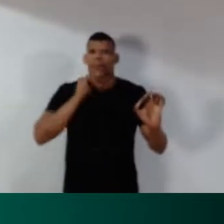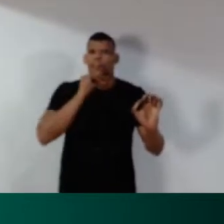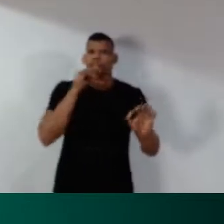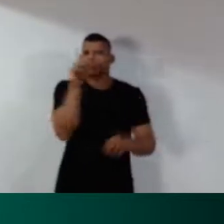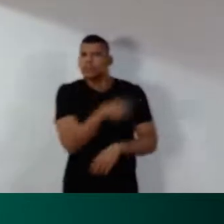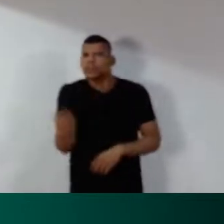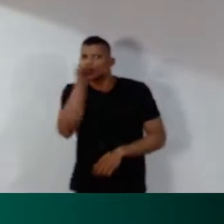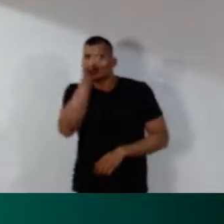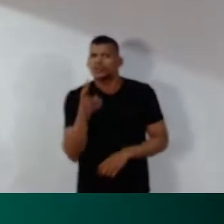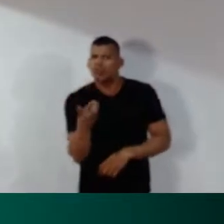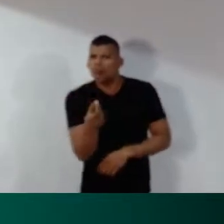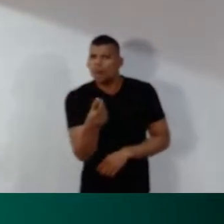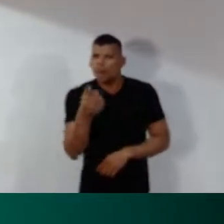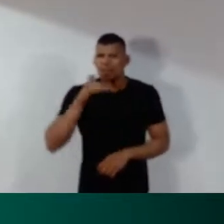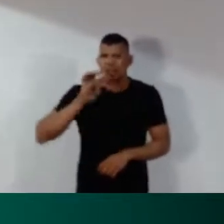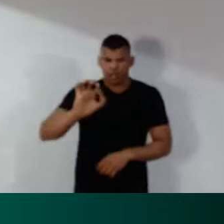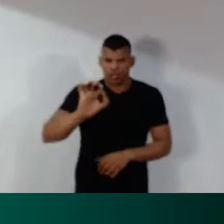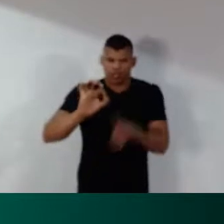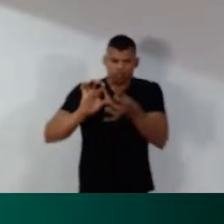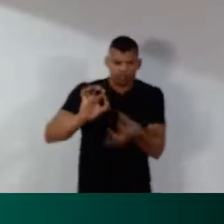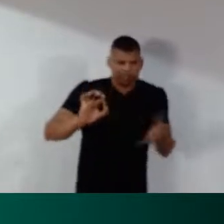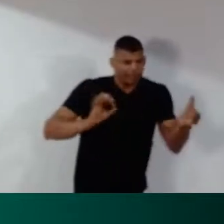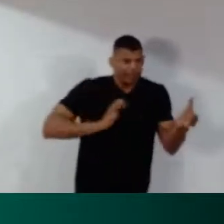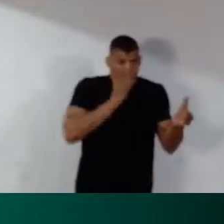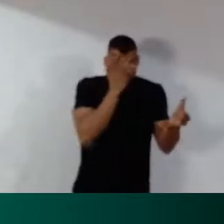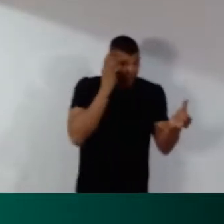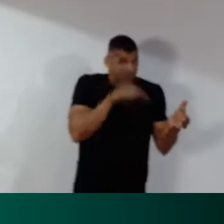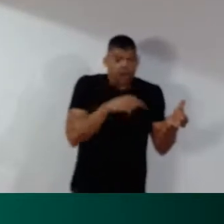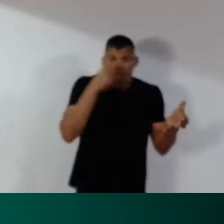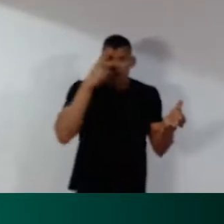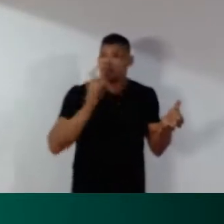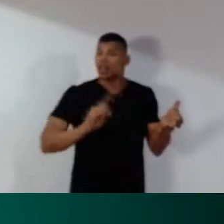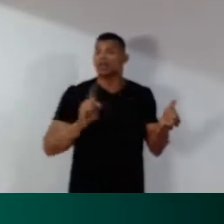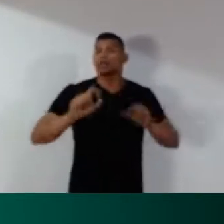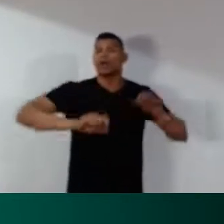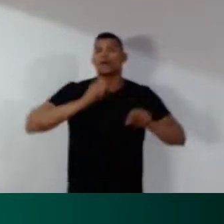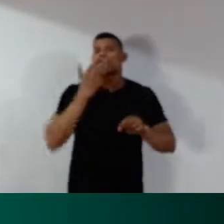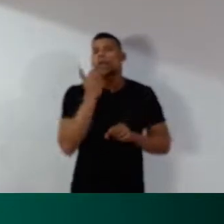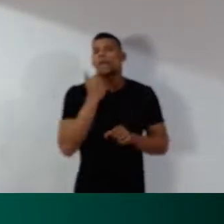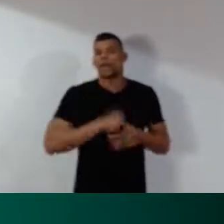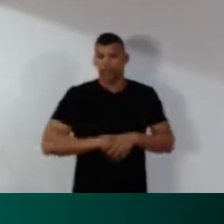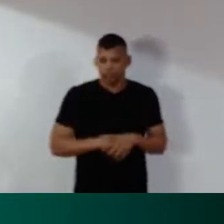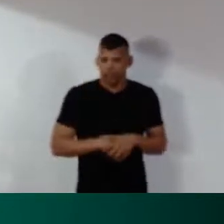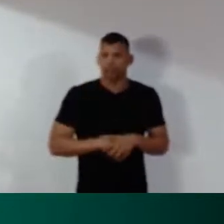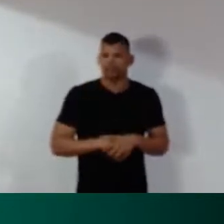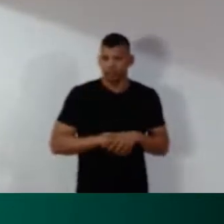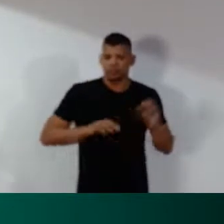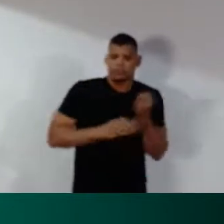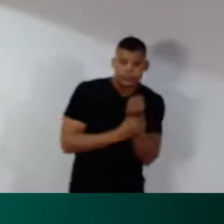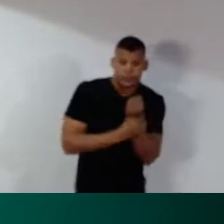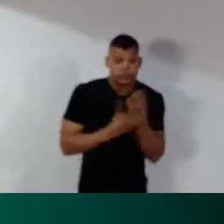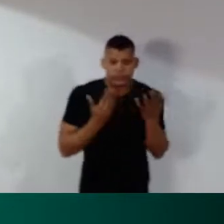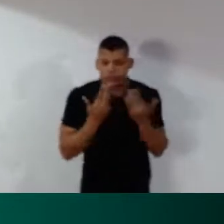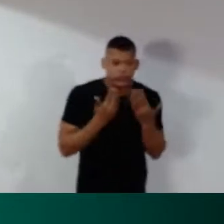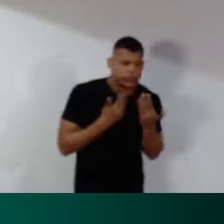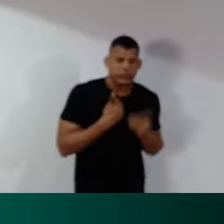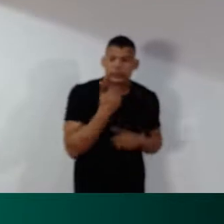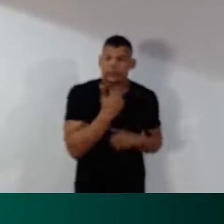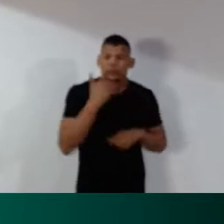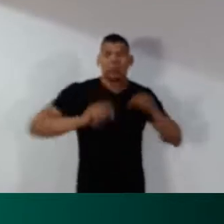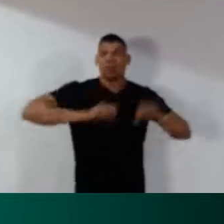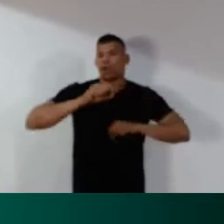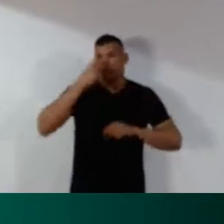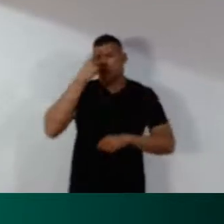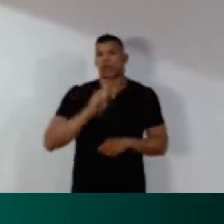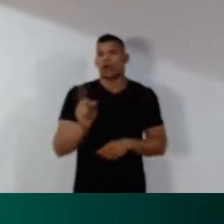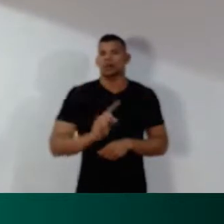que tem seis pelo menos seis entre cada 10 pessoas que que estão sofrendo alguns segurança alimentar